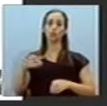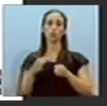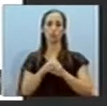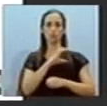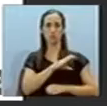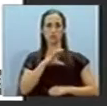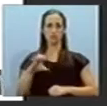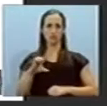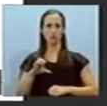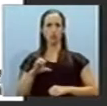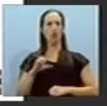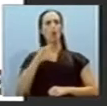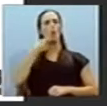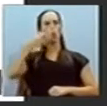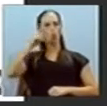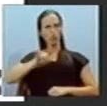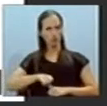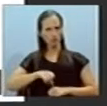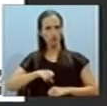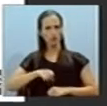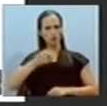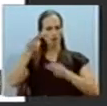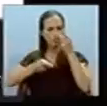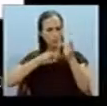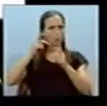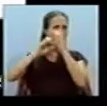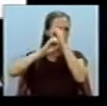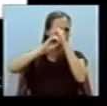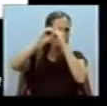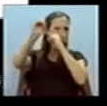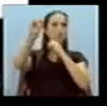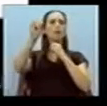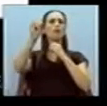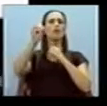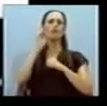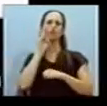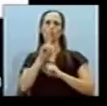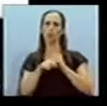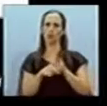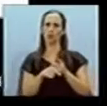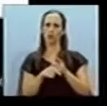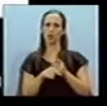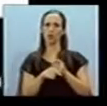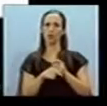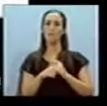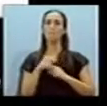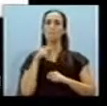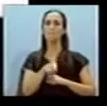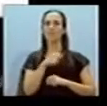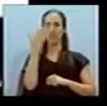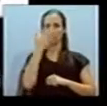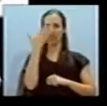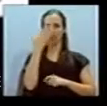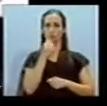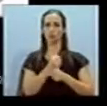analisou novamente, foi ao baú do telescópio Kepler, e então o que é que encontrou? Encontrou que nos primeiros 1000 dias da missão Kepler, que observou